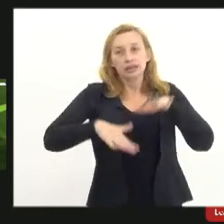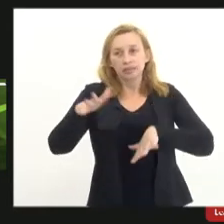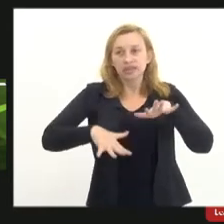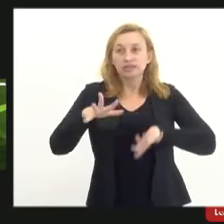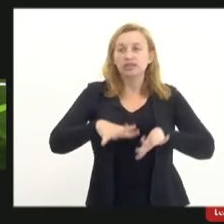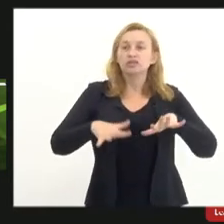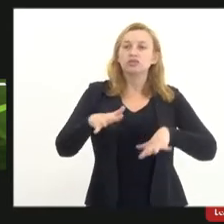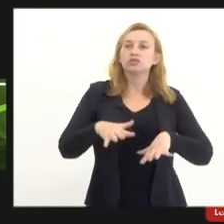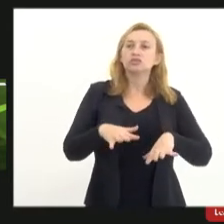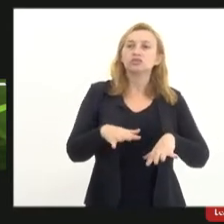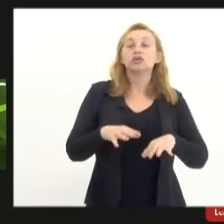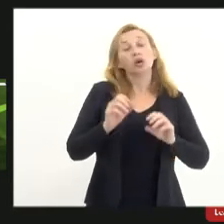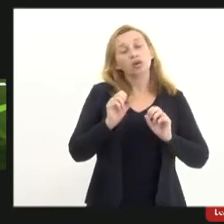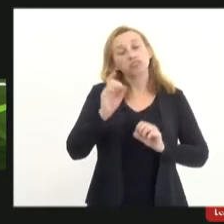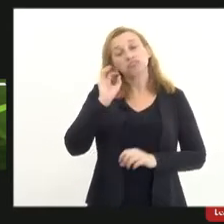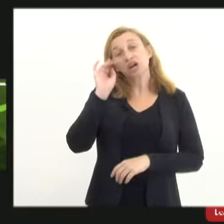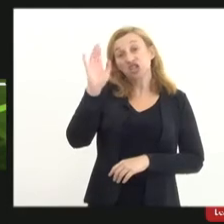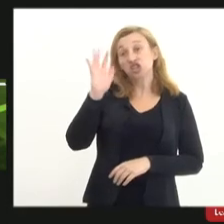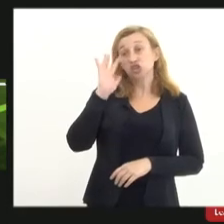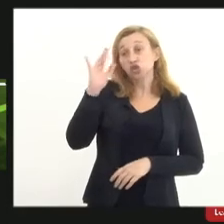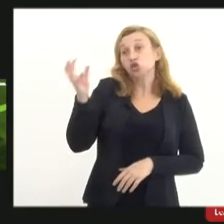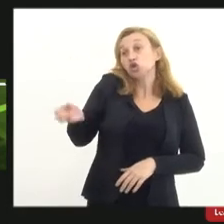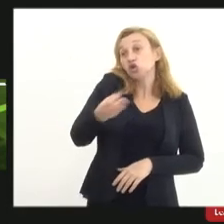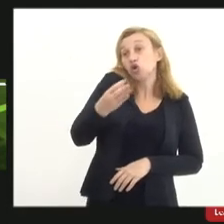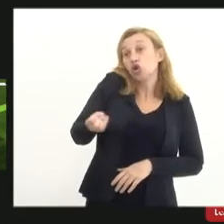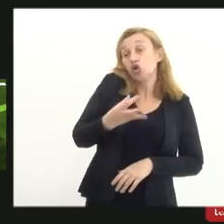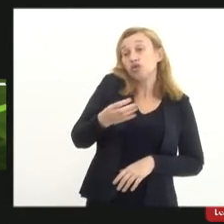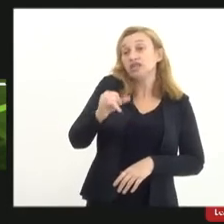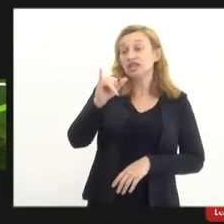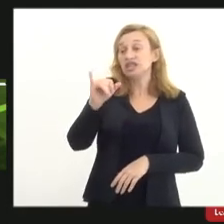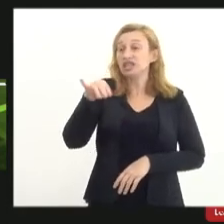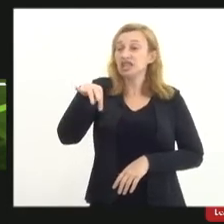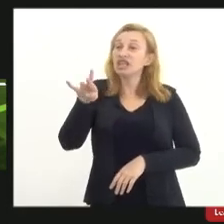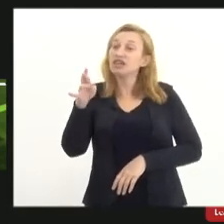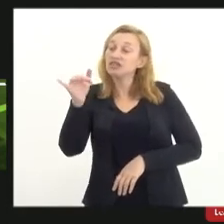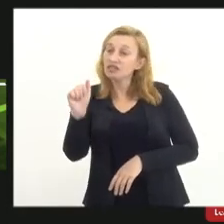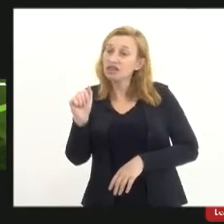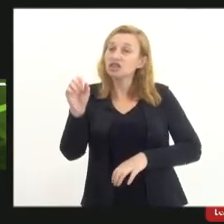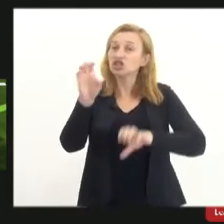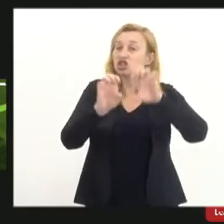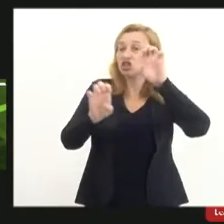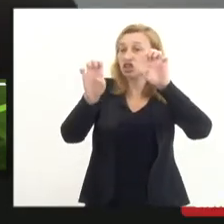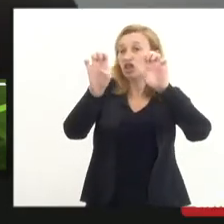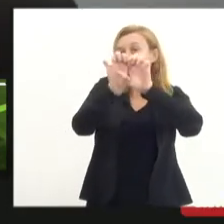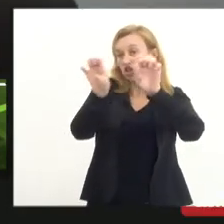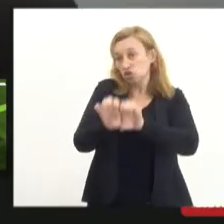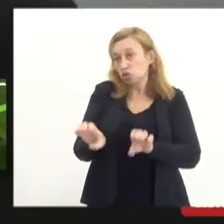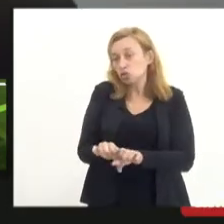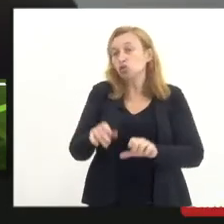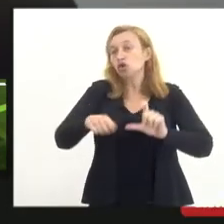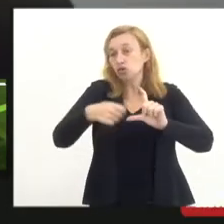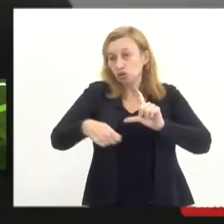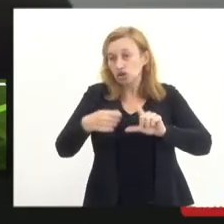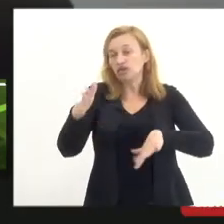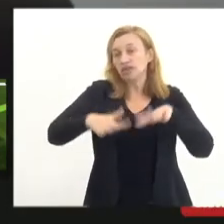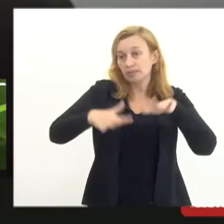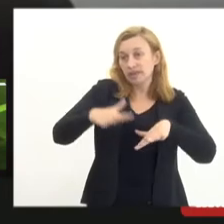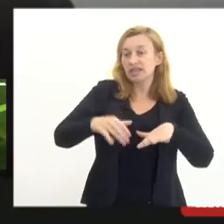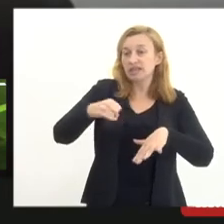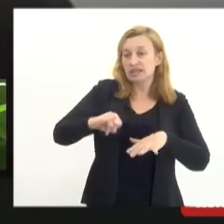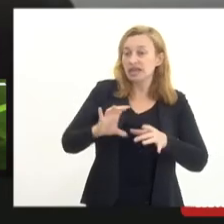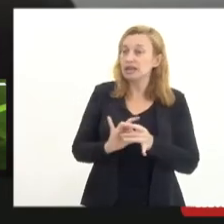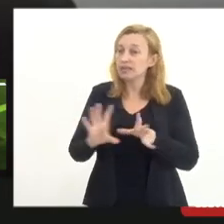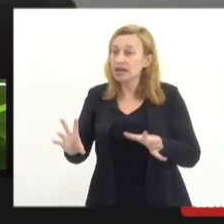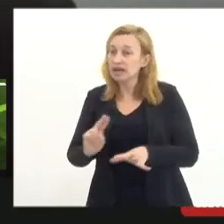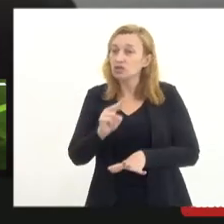como for, imagino que nova infraestrutura logística será necessária. Vai depender muito se ela é disponível ou se ela